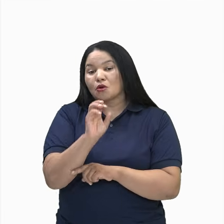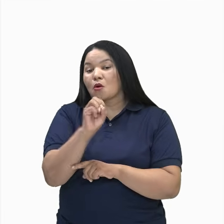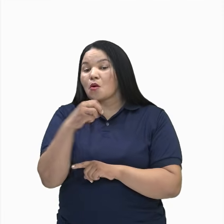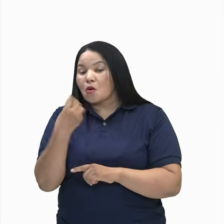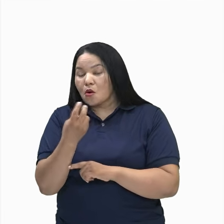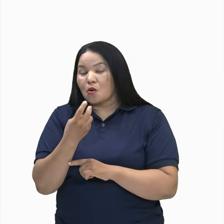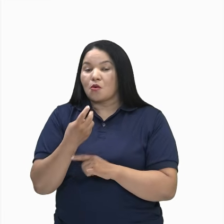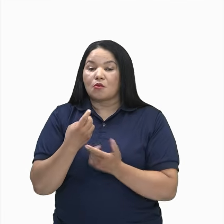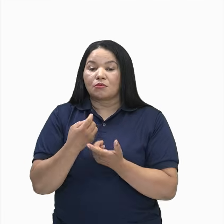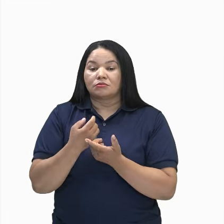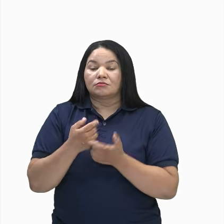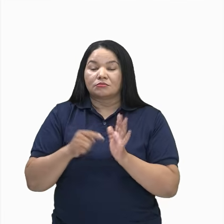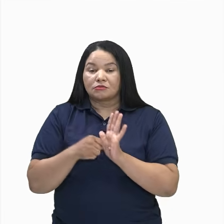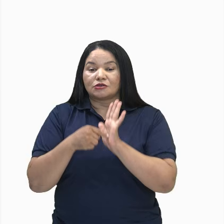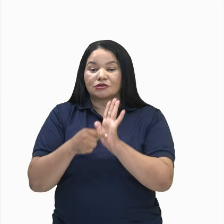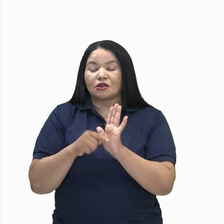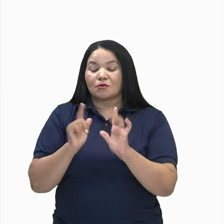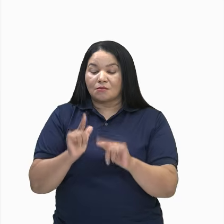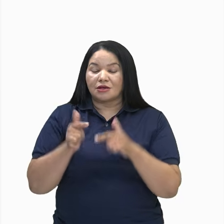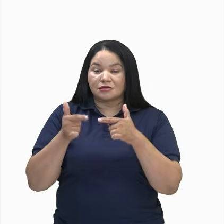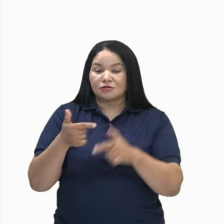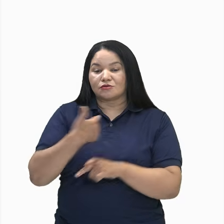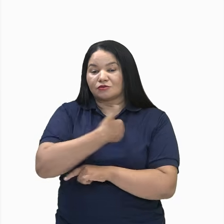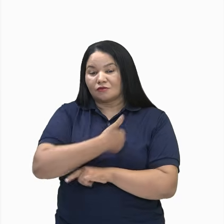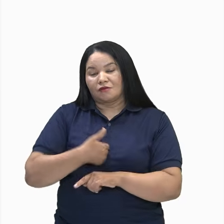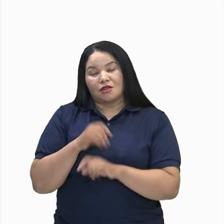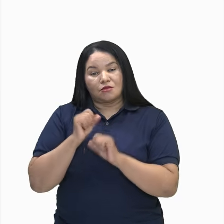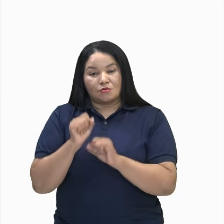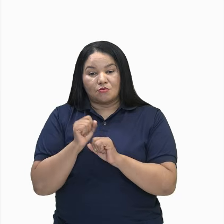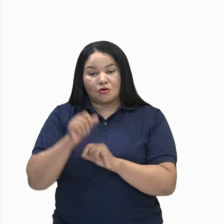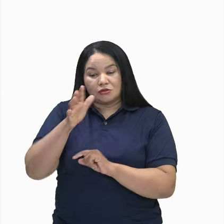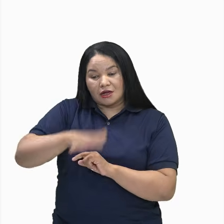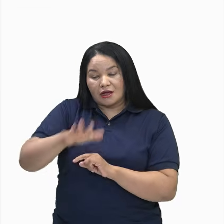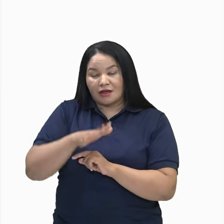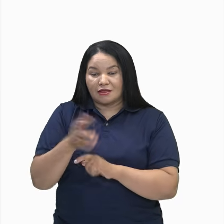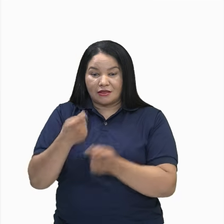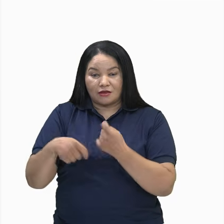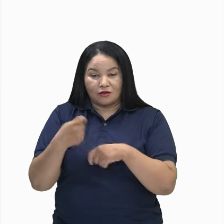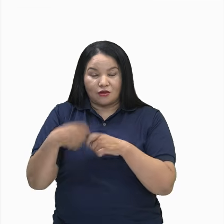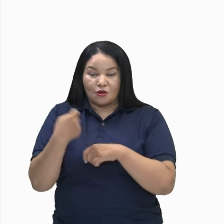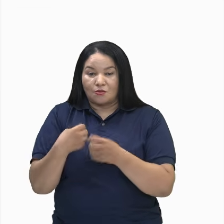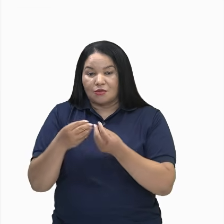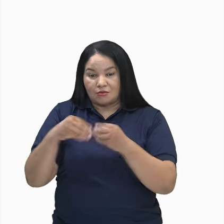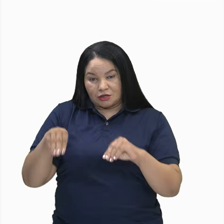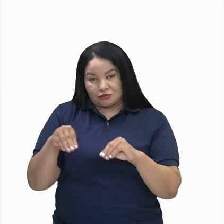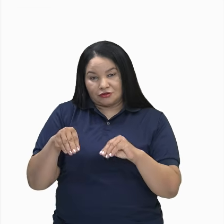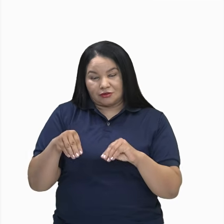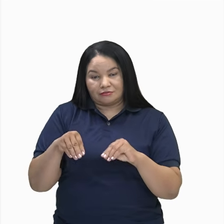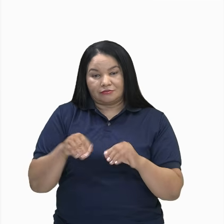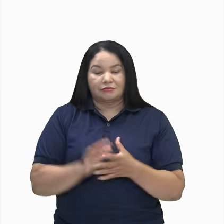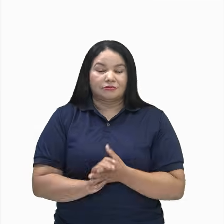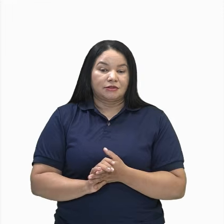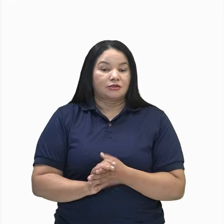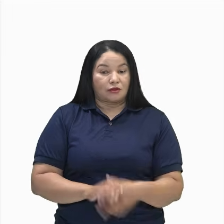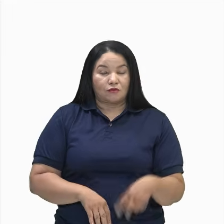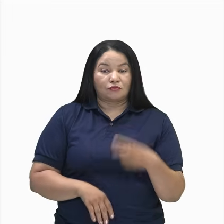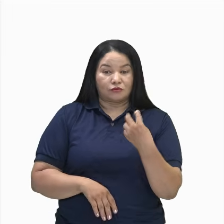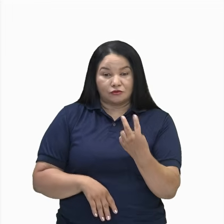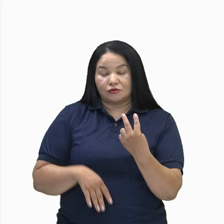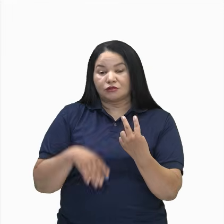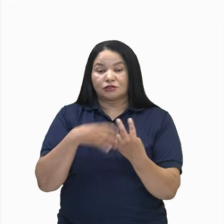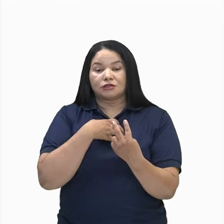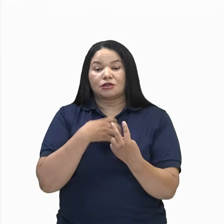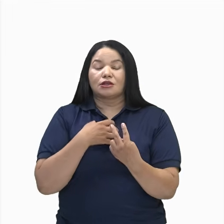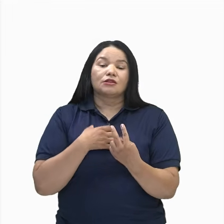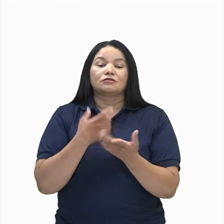ação governamental que está prejudicando um setor econômico. E, gente, tudo isso, essa forma de escrever o texto,